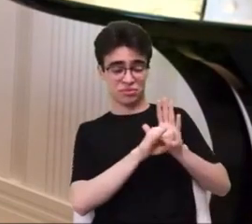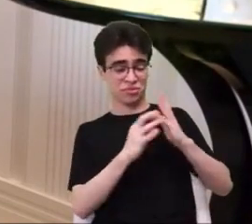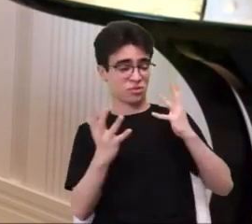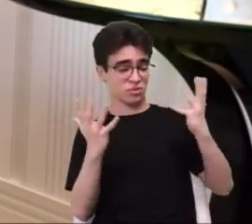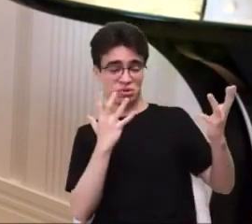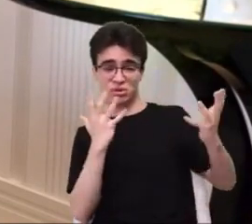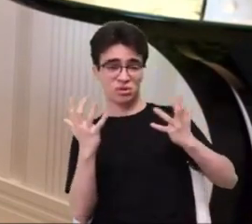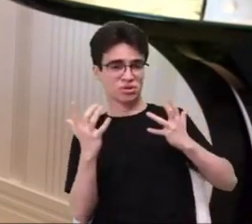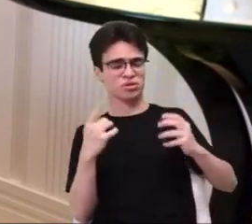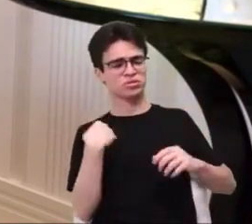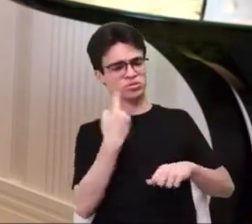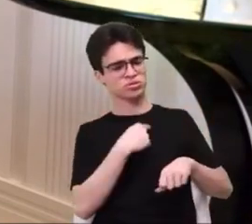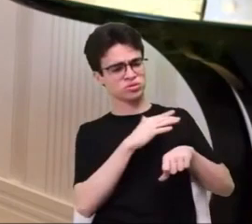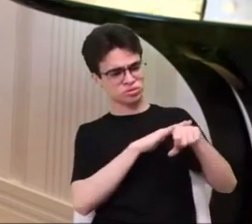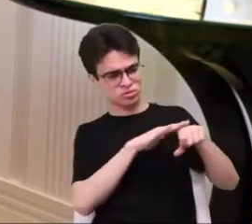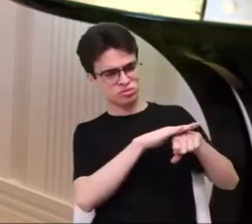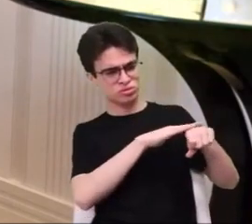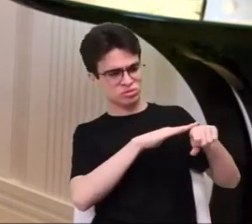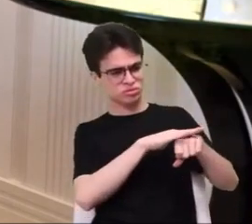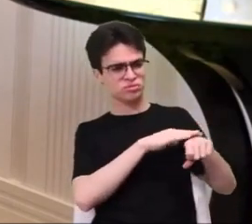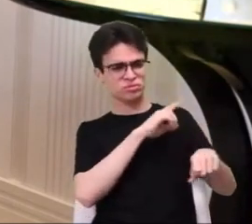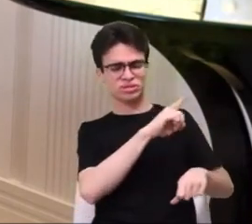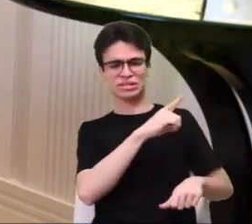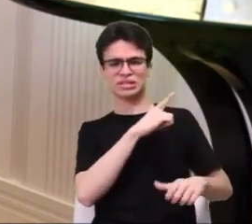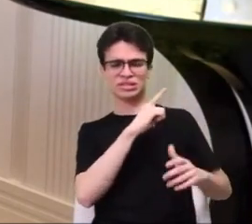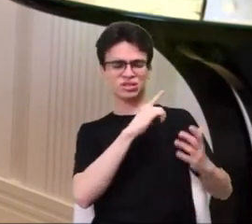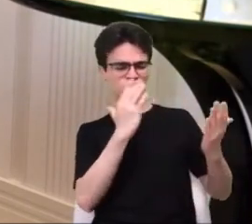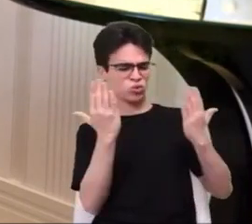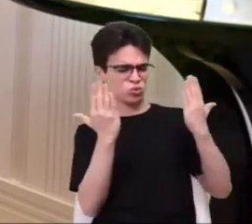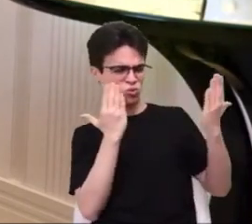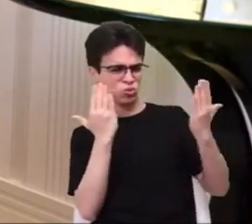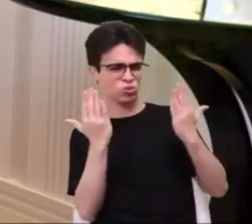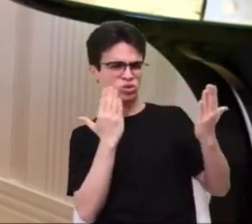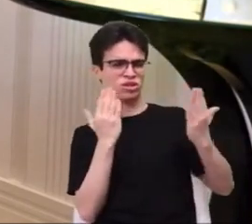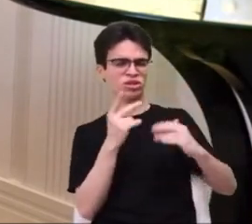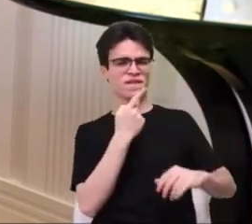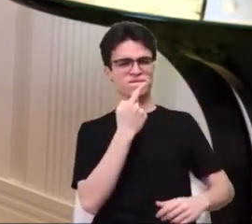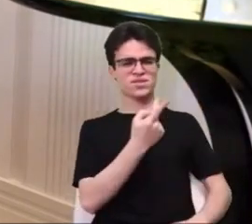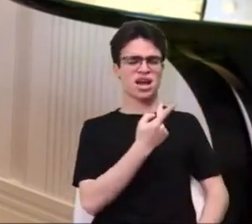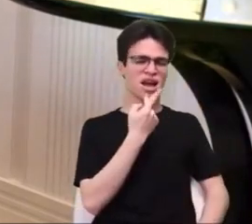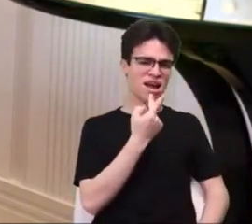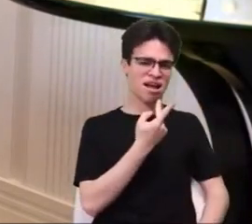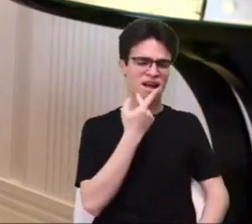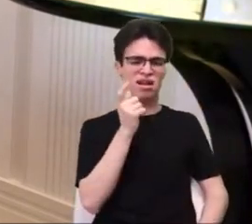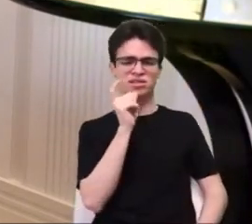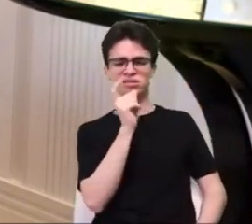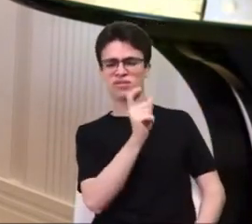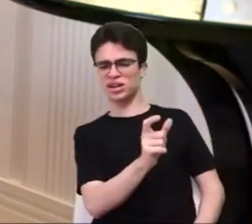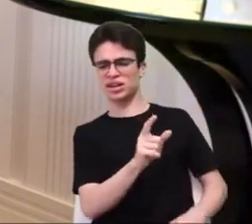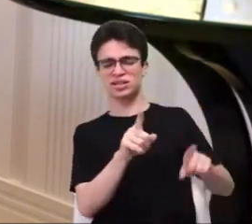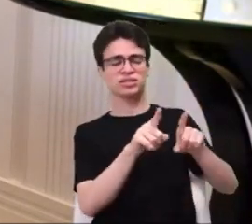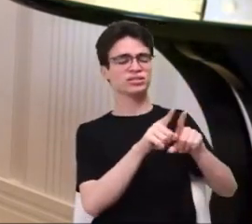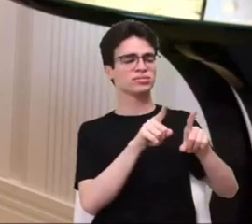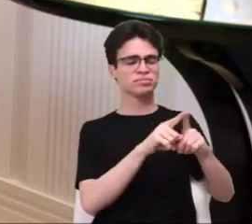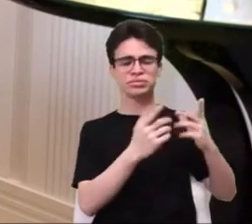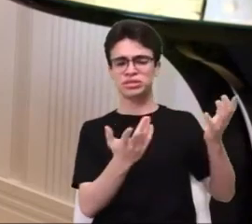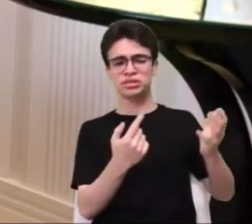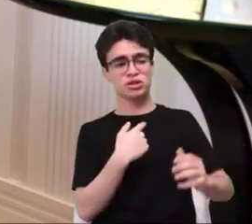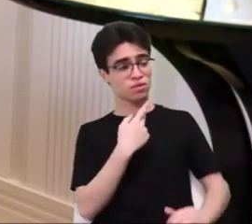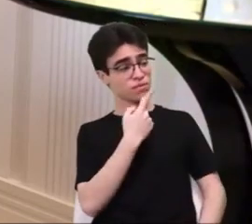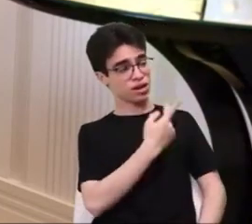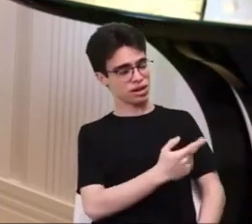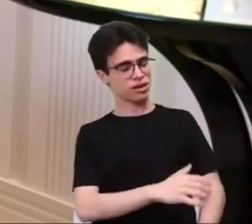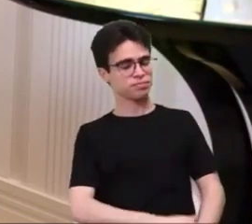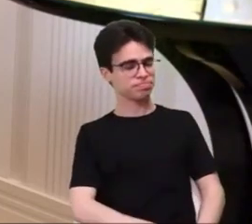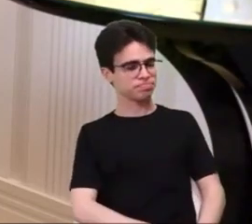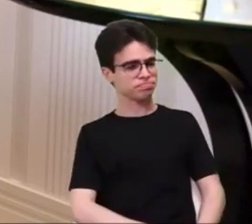Então, nós estamos conversando, ele estava com essas questões, essas palavras todas e tal, e eu disse para